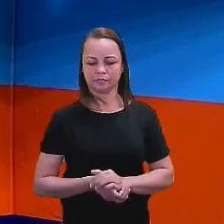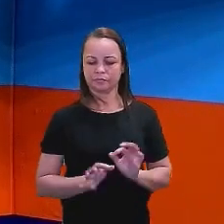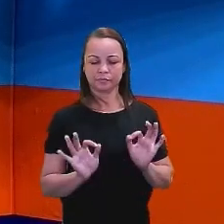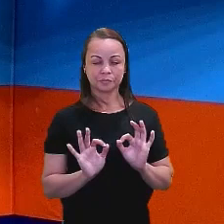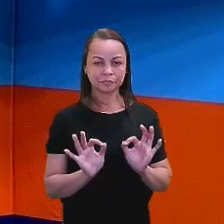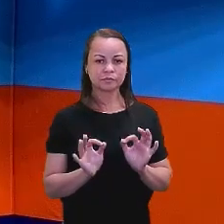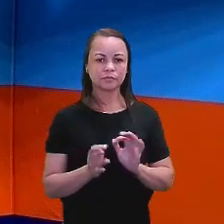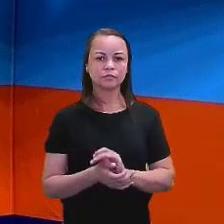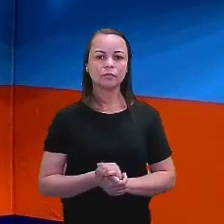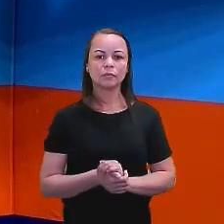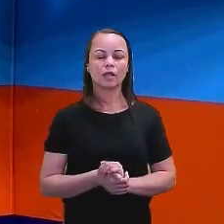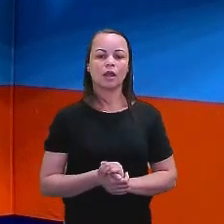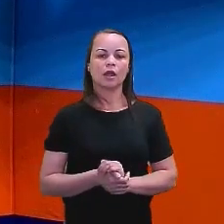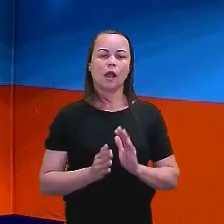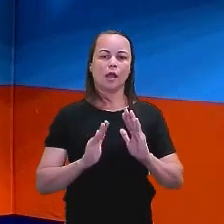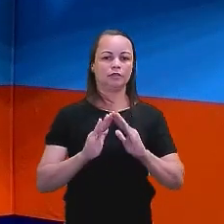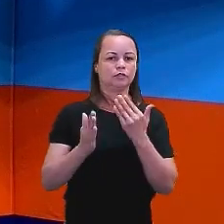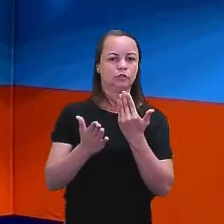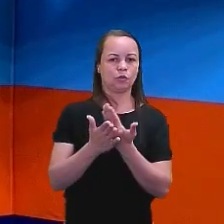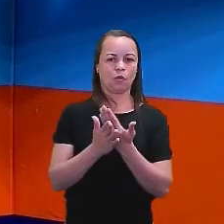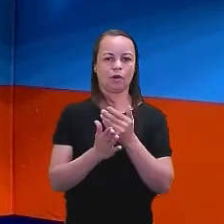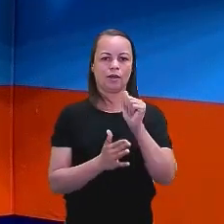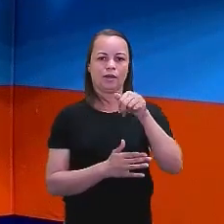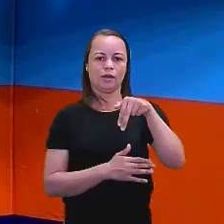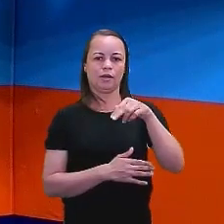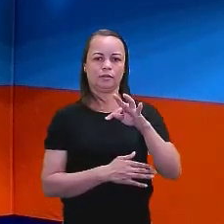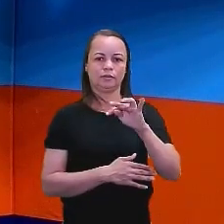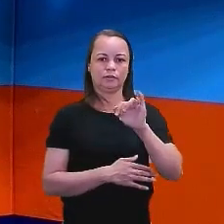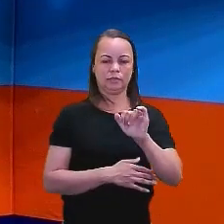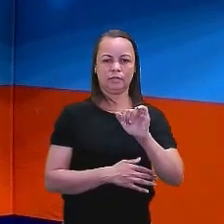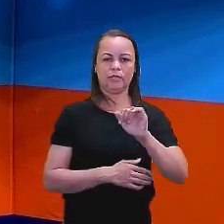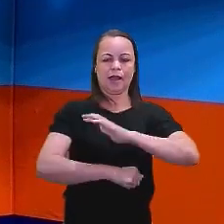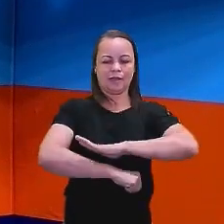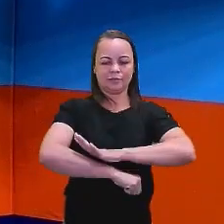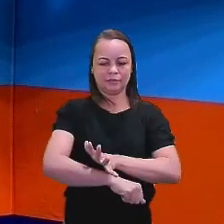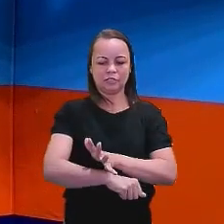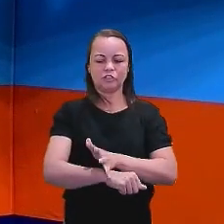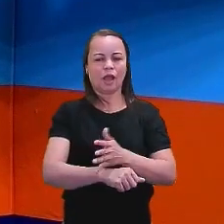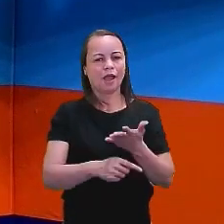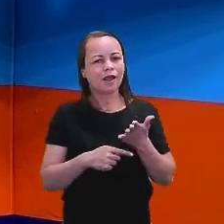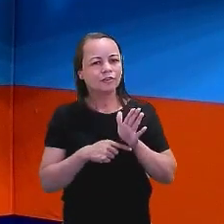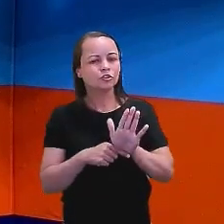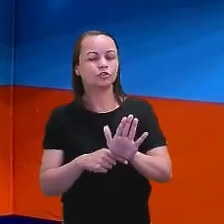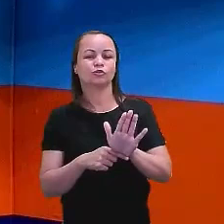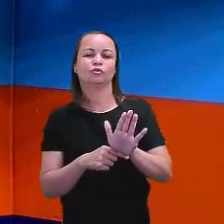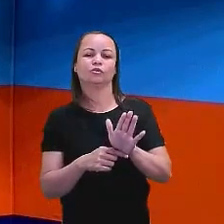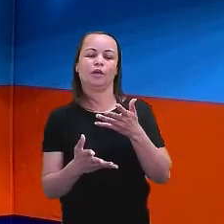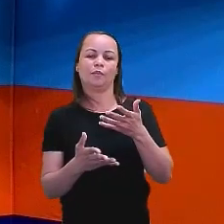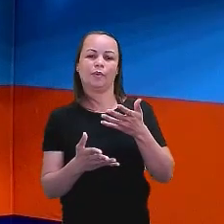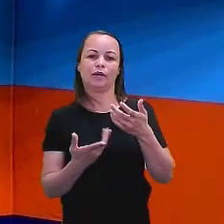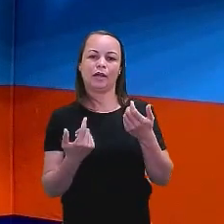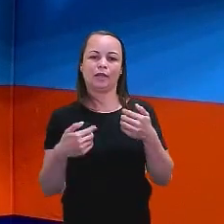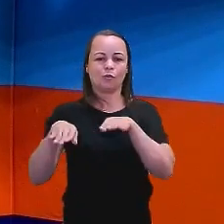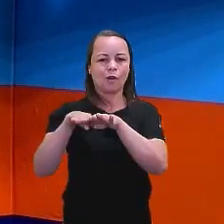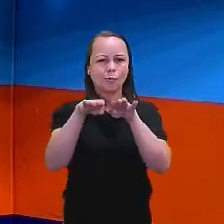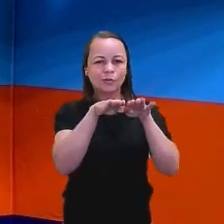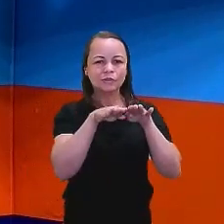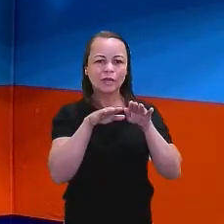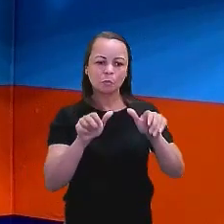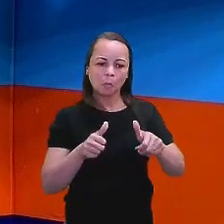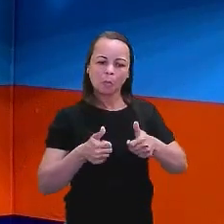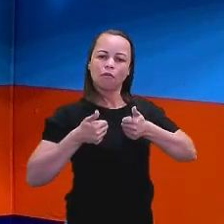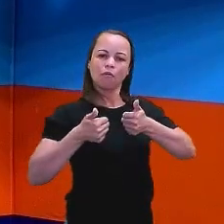escola antirracista ela vai contribuir para que a diversidade seja vista como algo positivo,